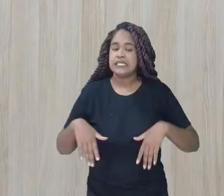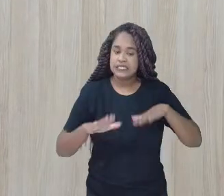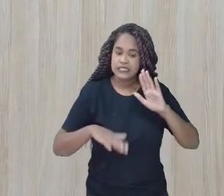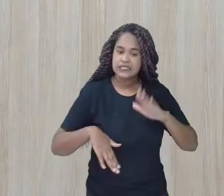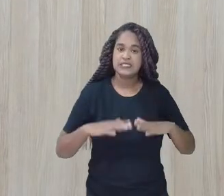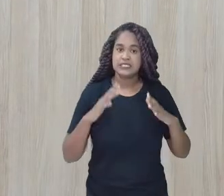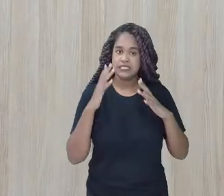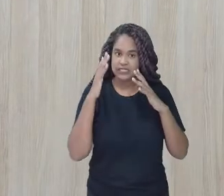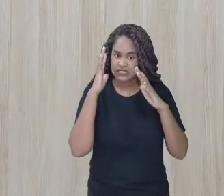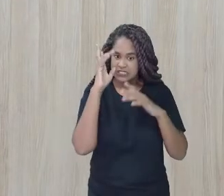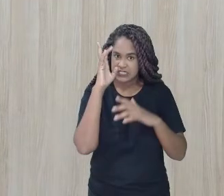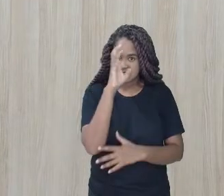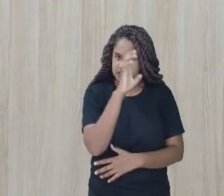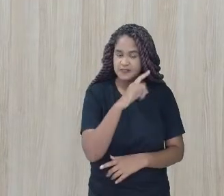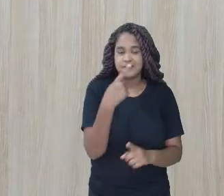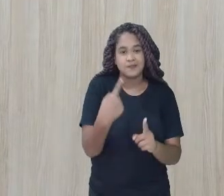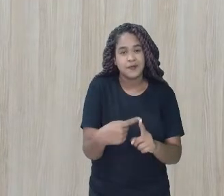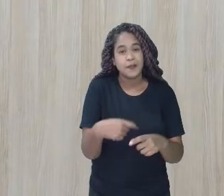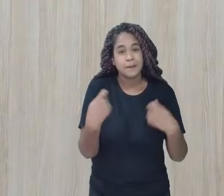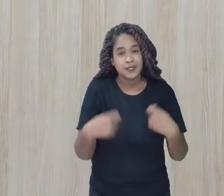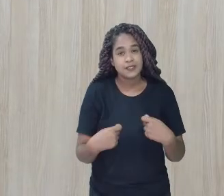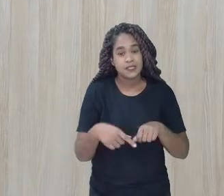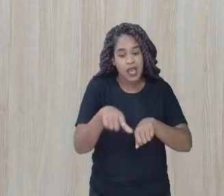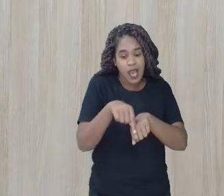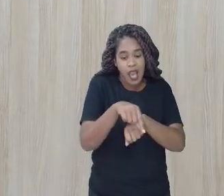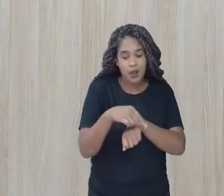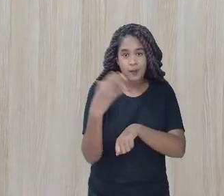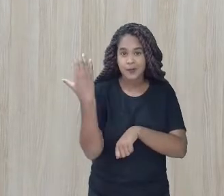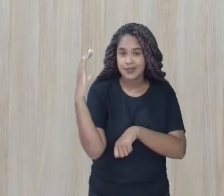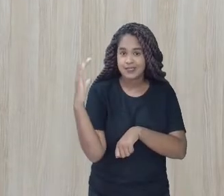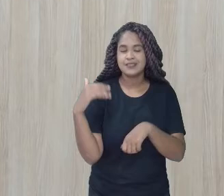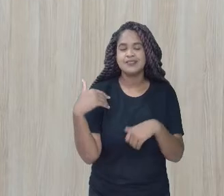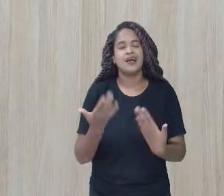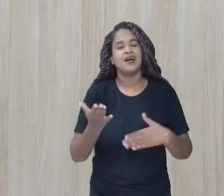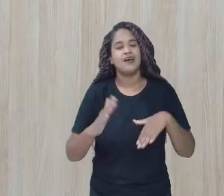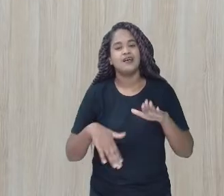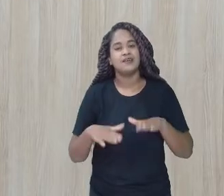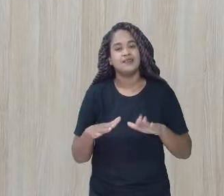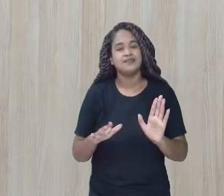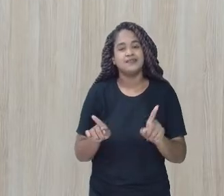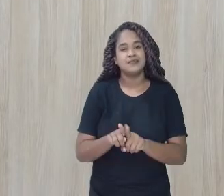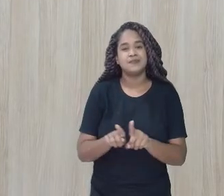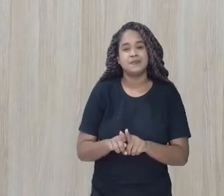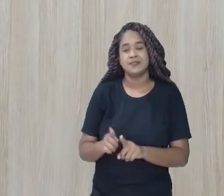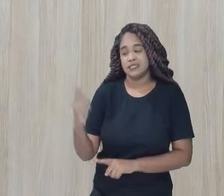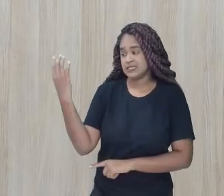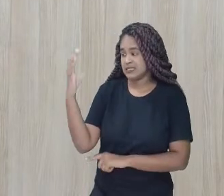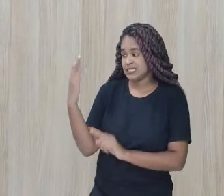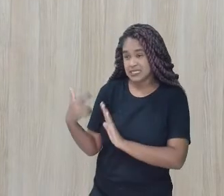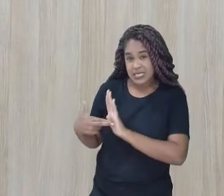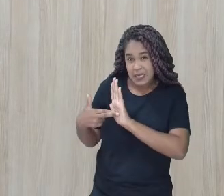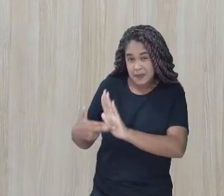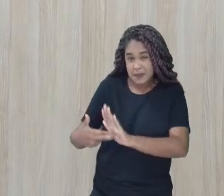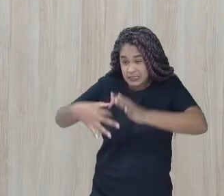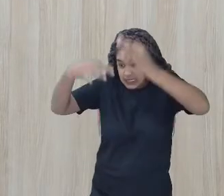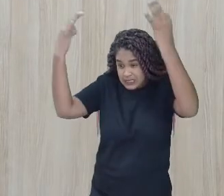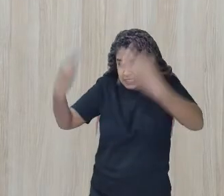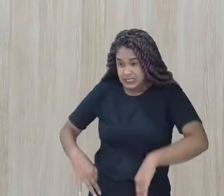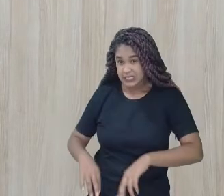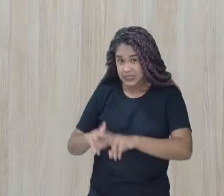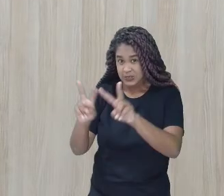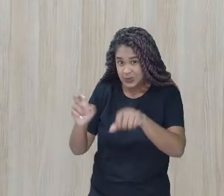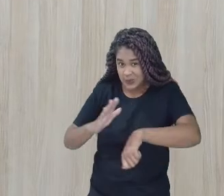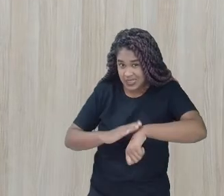argumento muito científico e, ao mesmo tempo, a gente não tem uma ciência que represente com exatidão